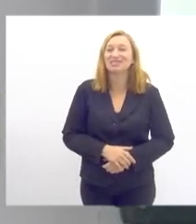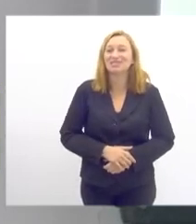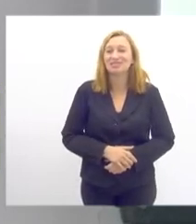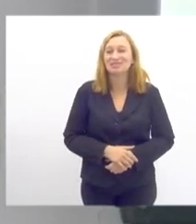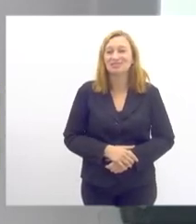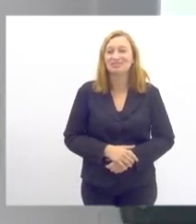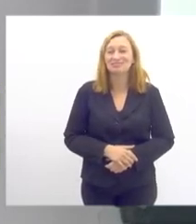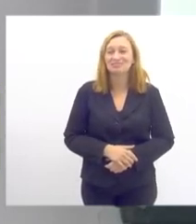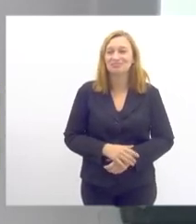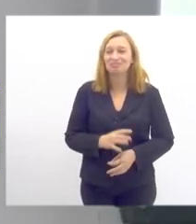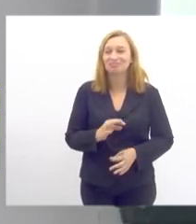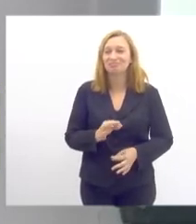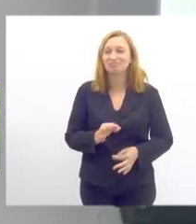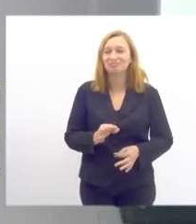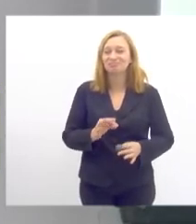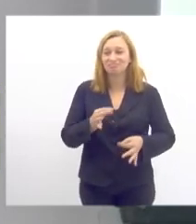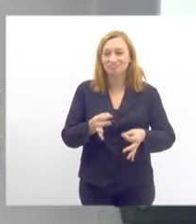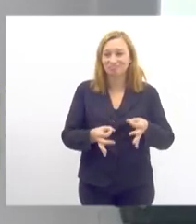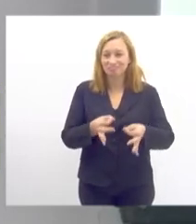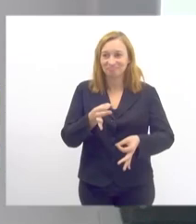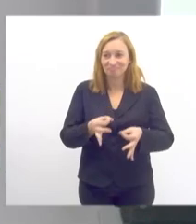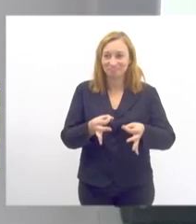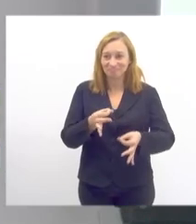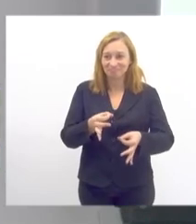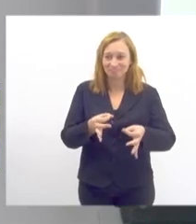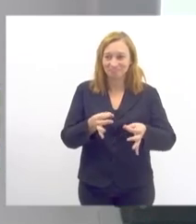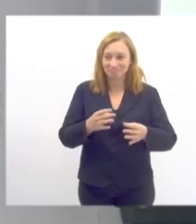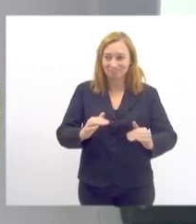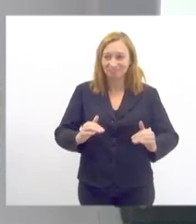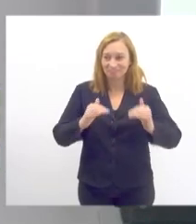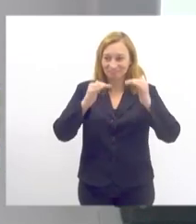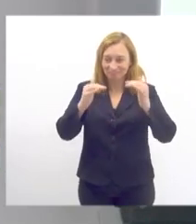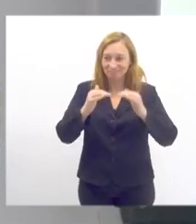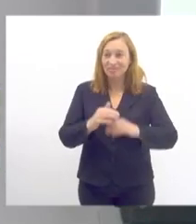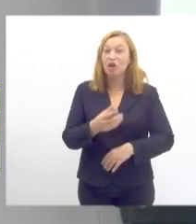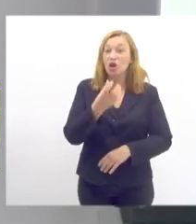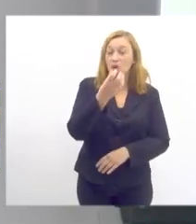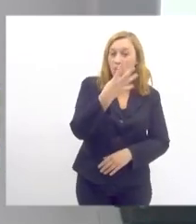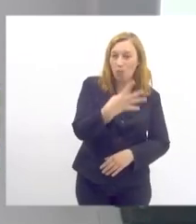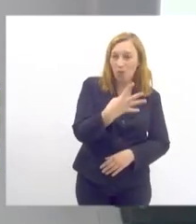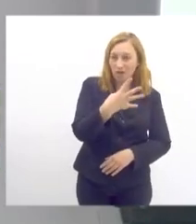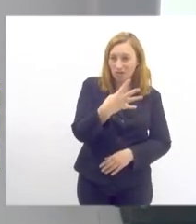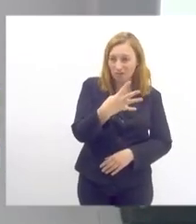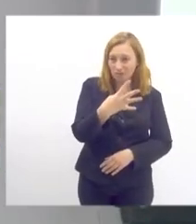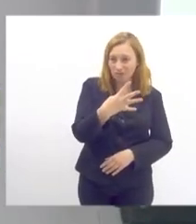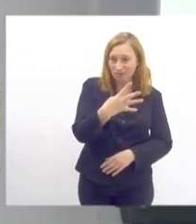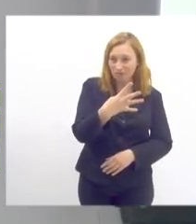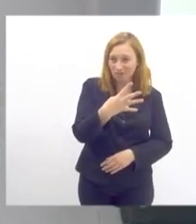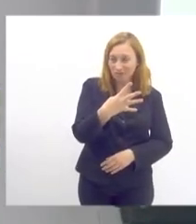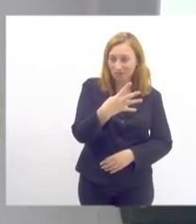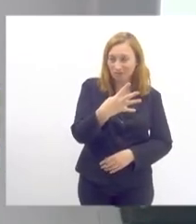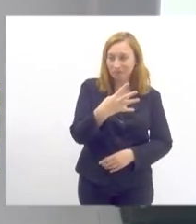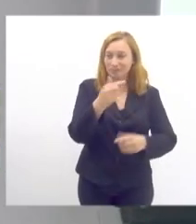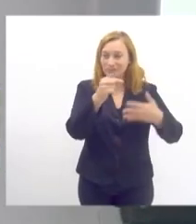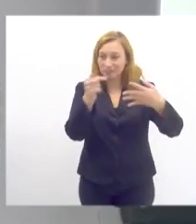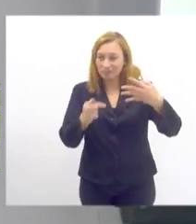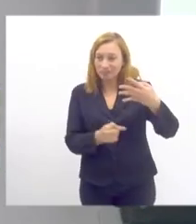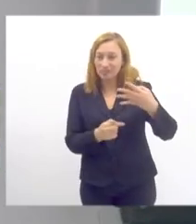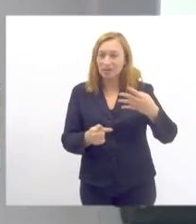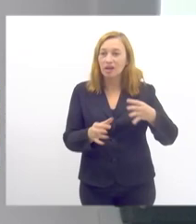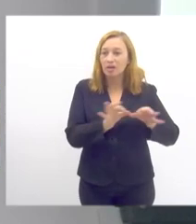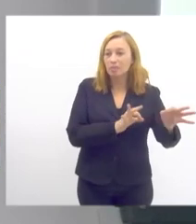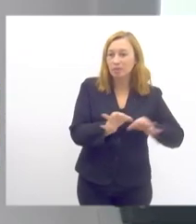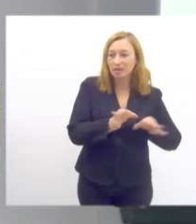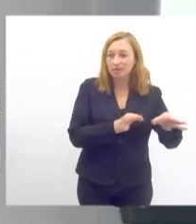o doutor Henrique Figueira. E foram quatro pontos estabelecidos naquele momento lá da audiência. Plano de cargos,